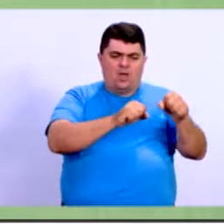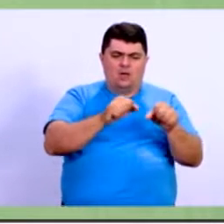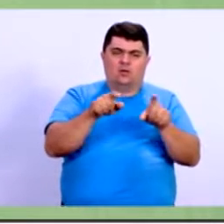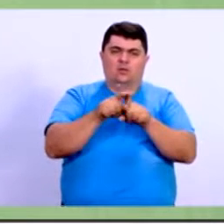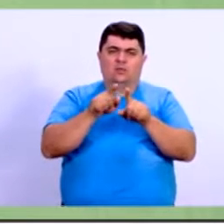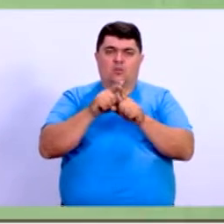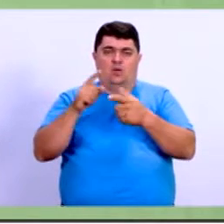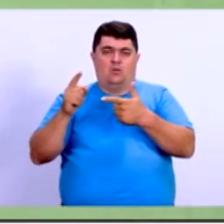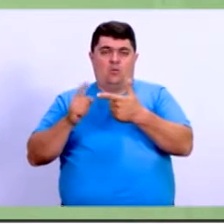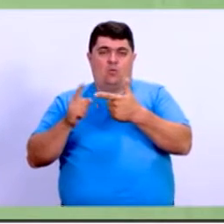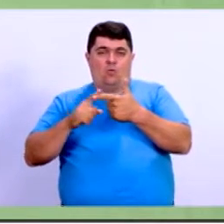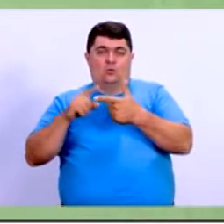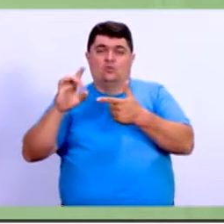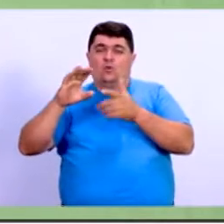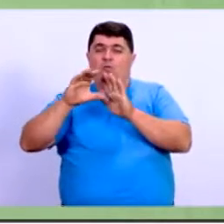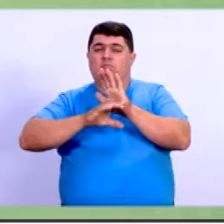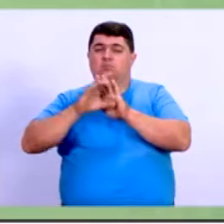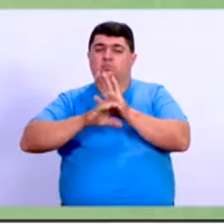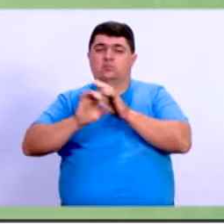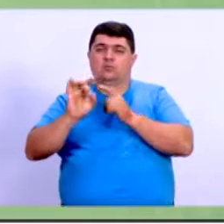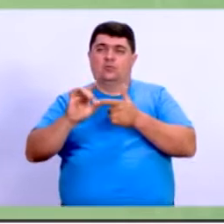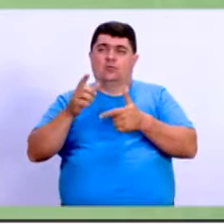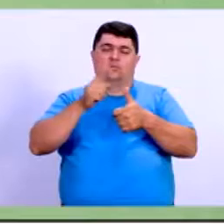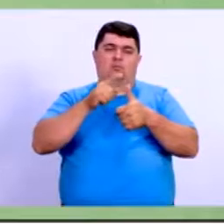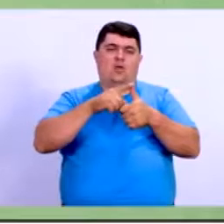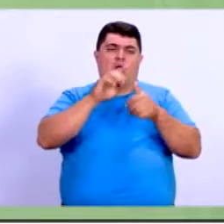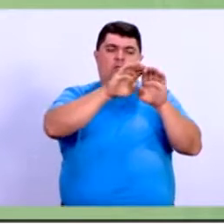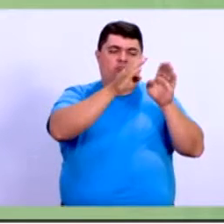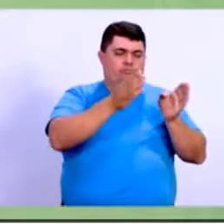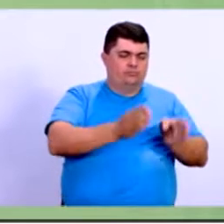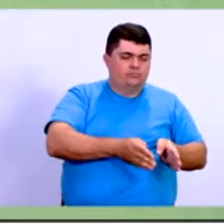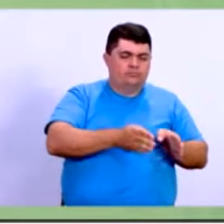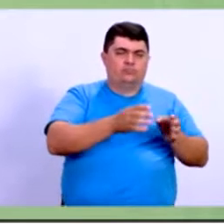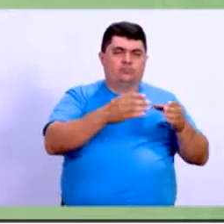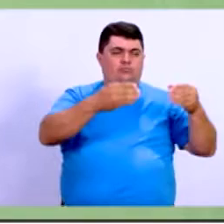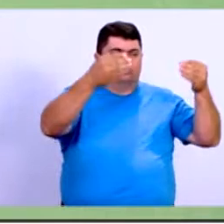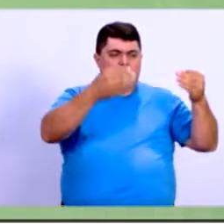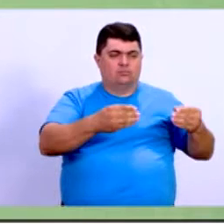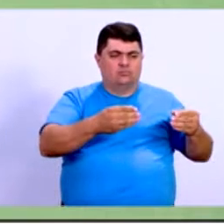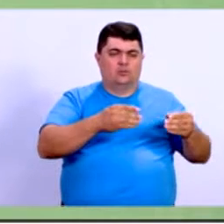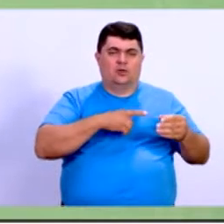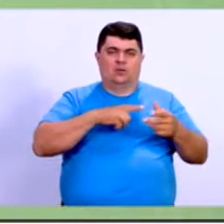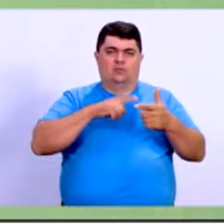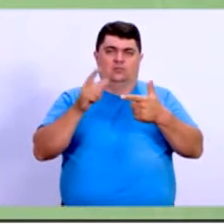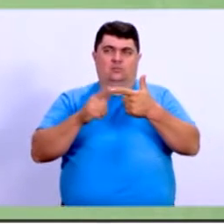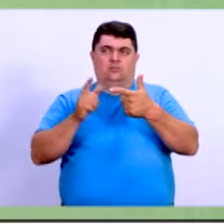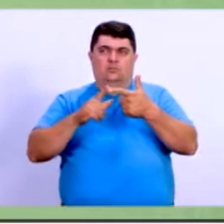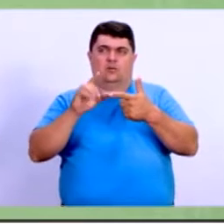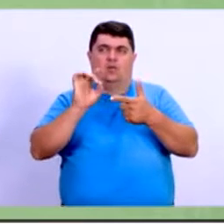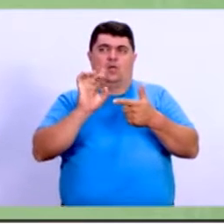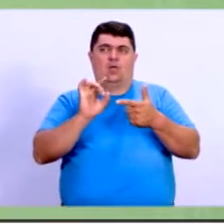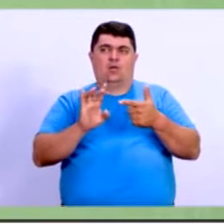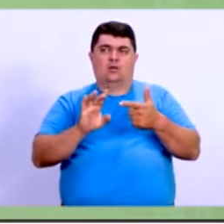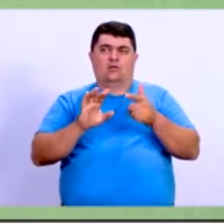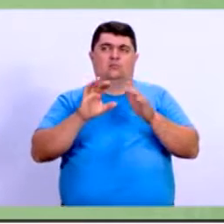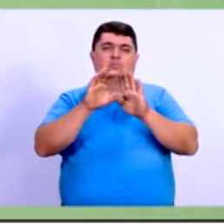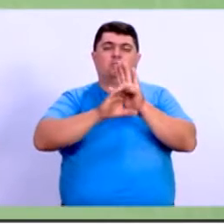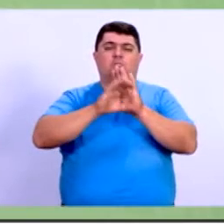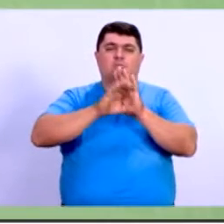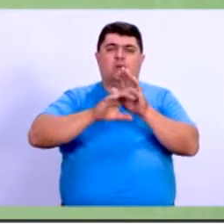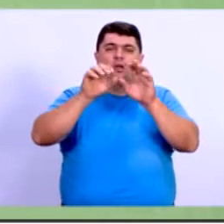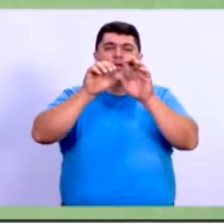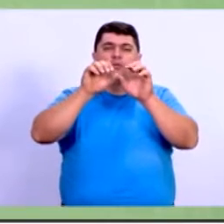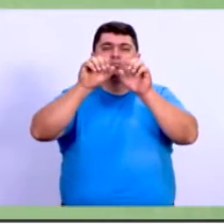físicos eu tenho os equipamentos, que é a minha infraestrutura, e nos sistemas abstratos eu tenho conceitos